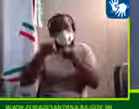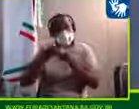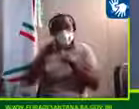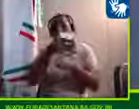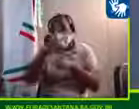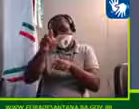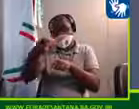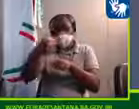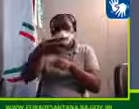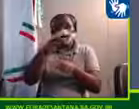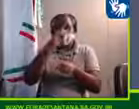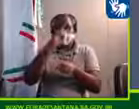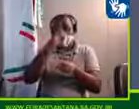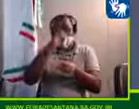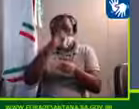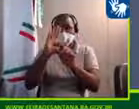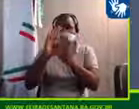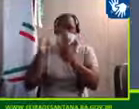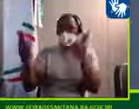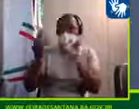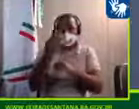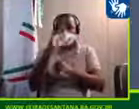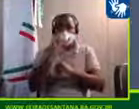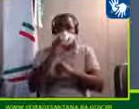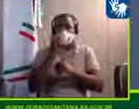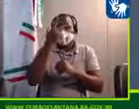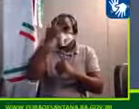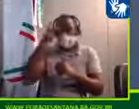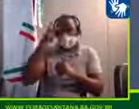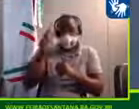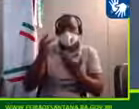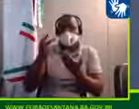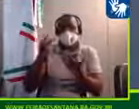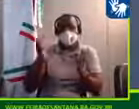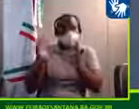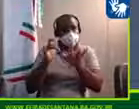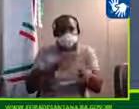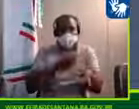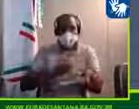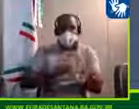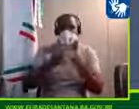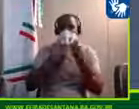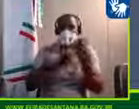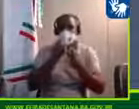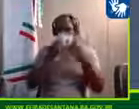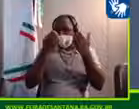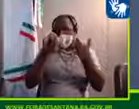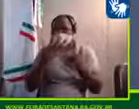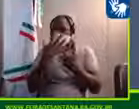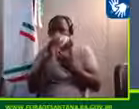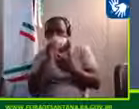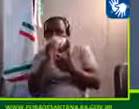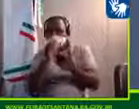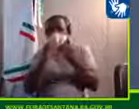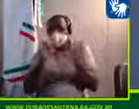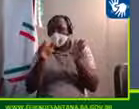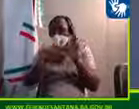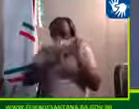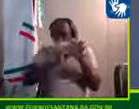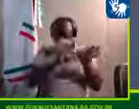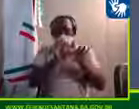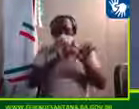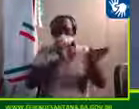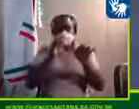foram abertos mais 40 leitos. O nível de ocupação desses leitos, dos 40 leitos abertos recentemente, na